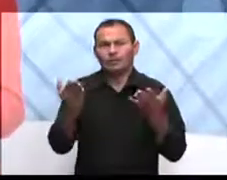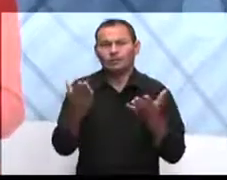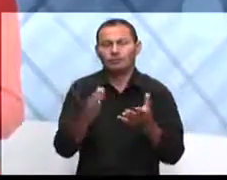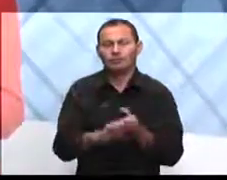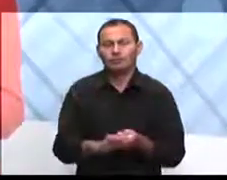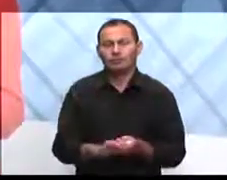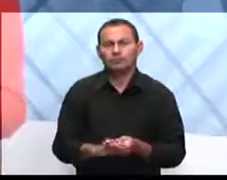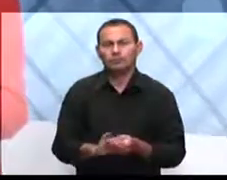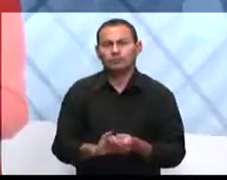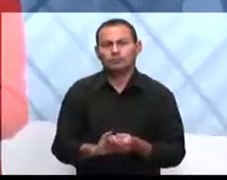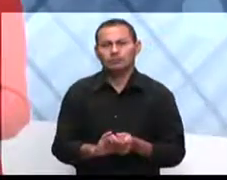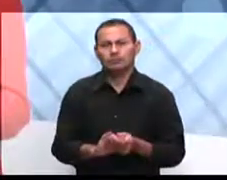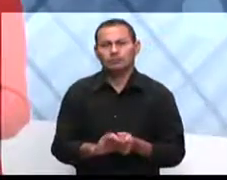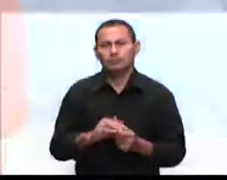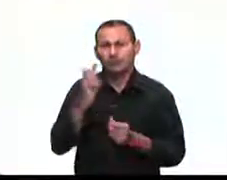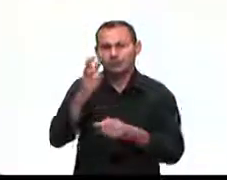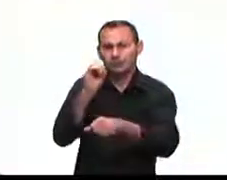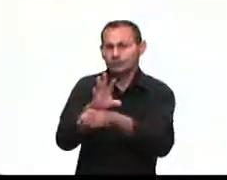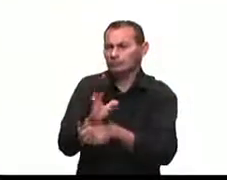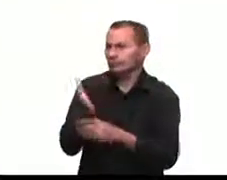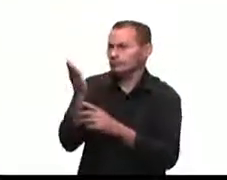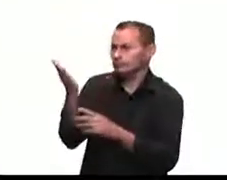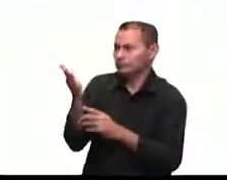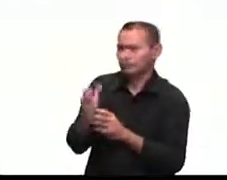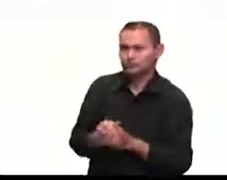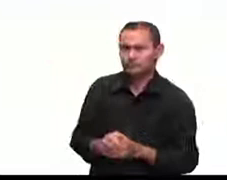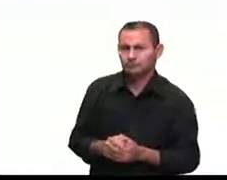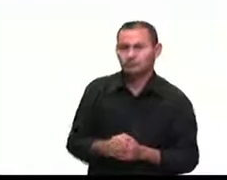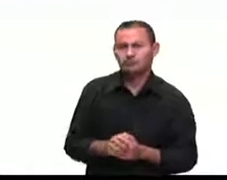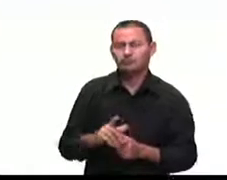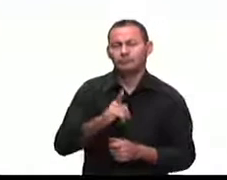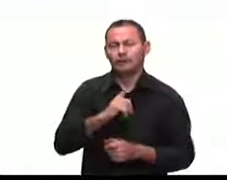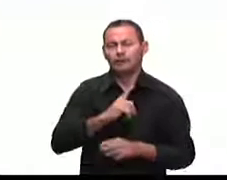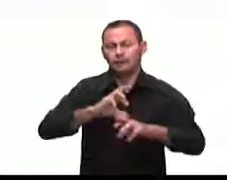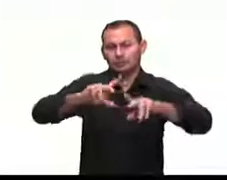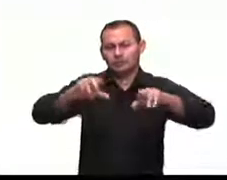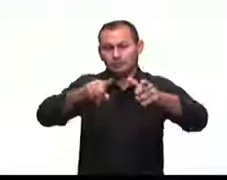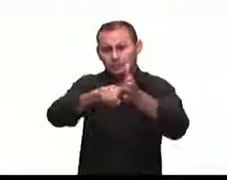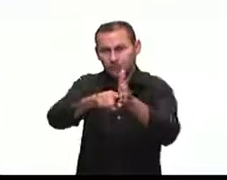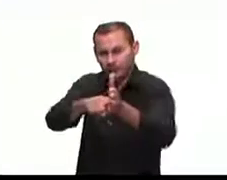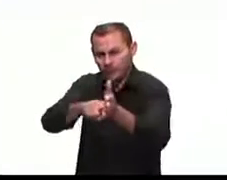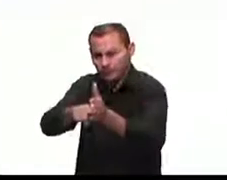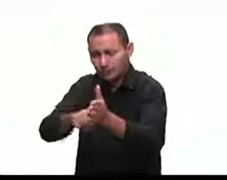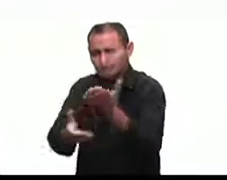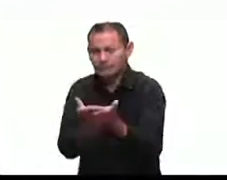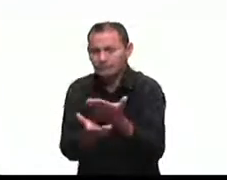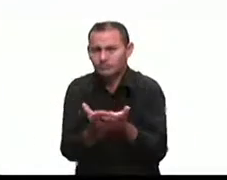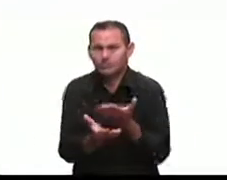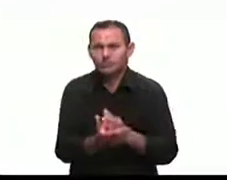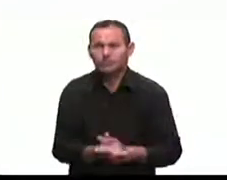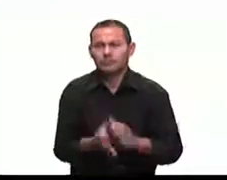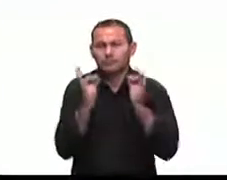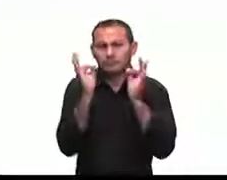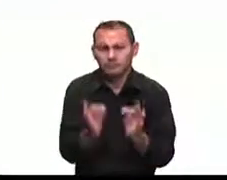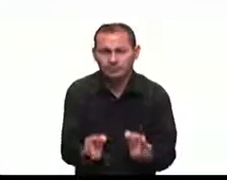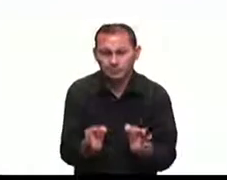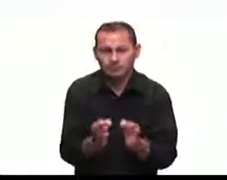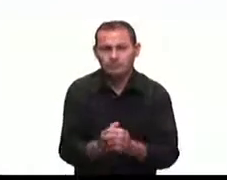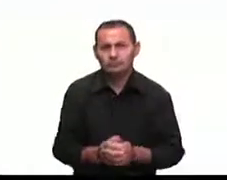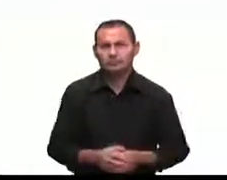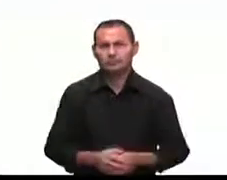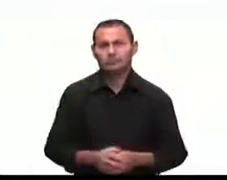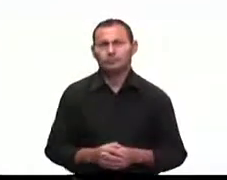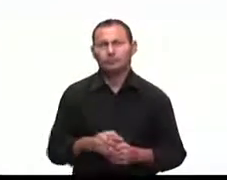então, indo ali ao quadro, por favor, tem ali várias perguntas, né, então, justamente